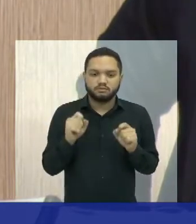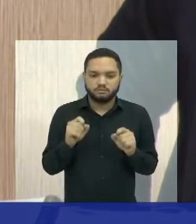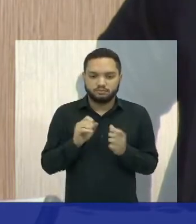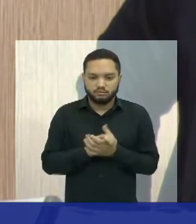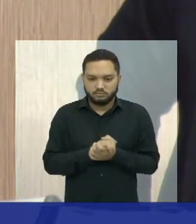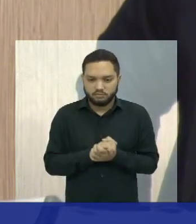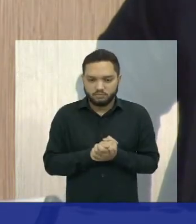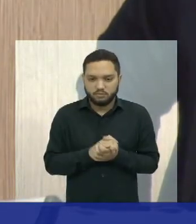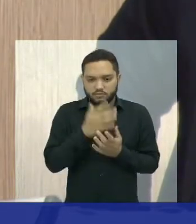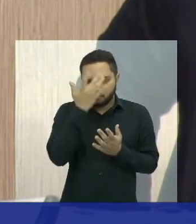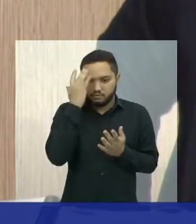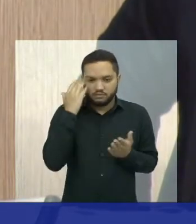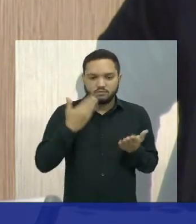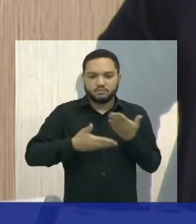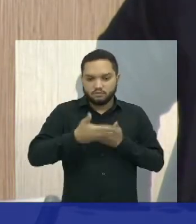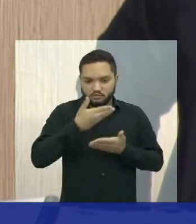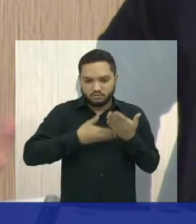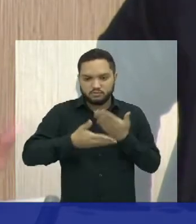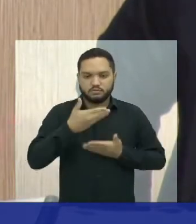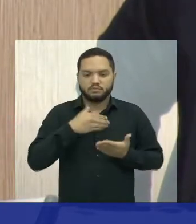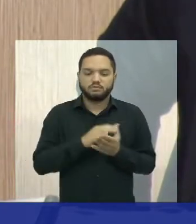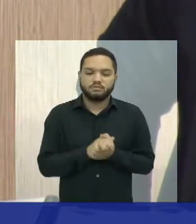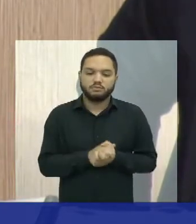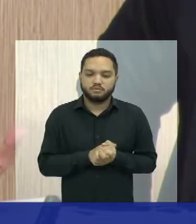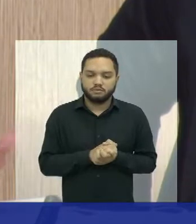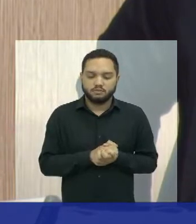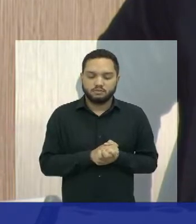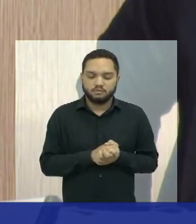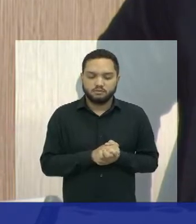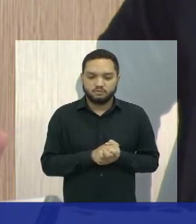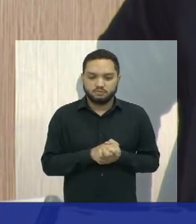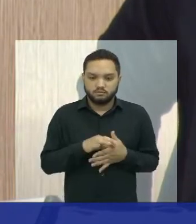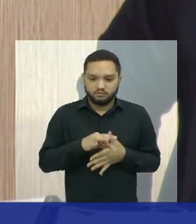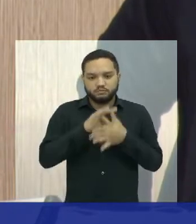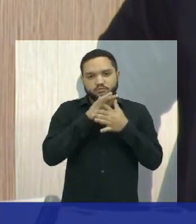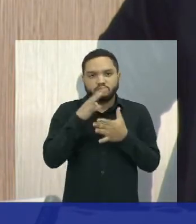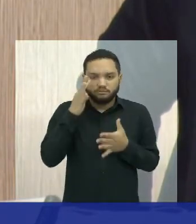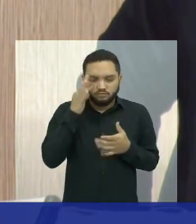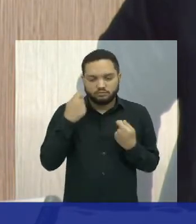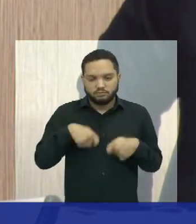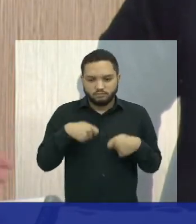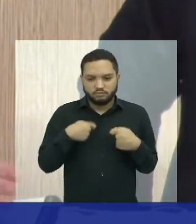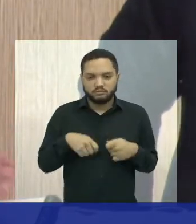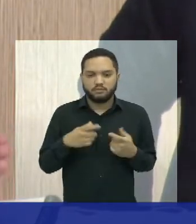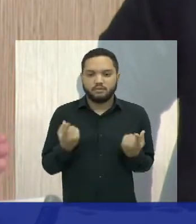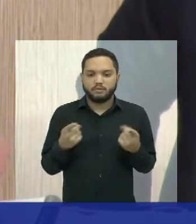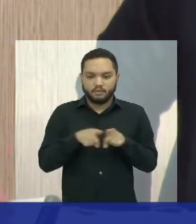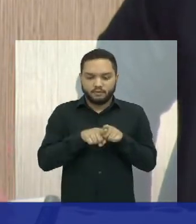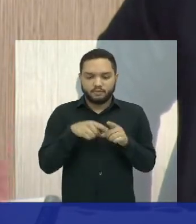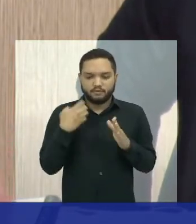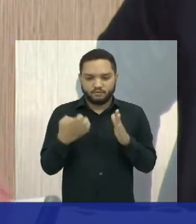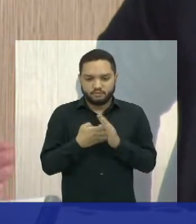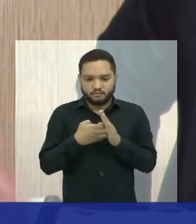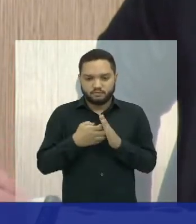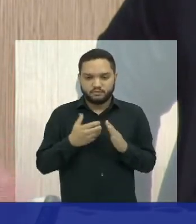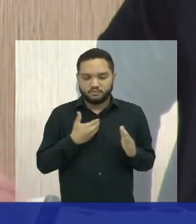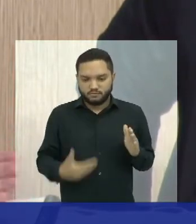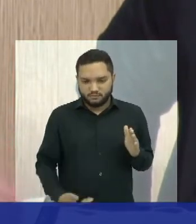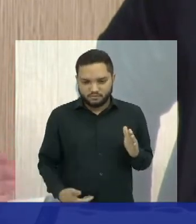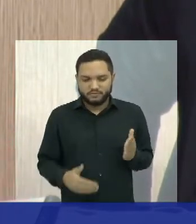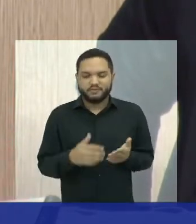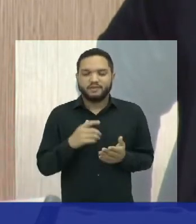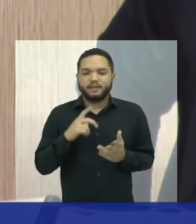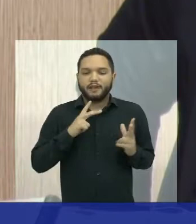que as pessoas convivam mais também entre si. E aí, através de uma parceria público-privada, várias das